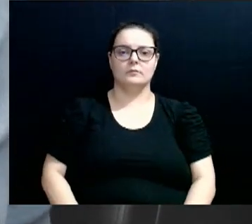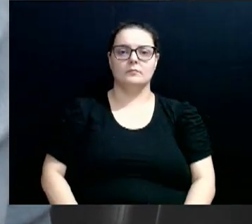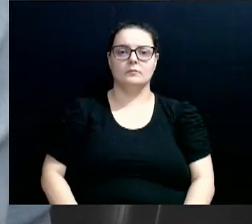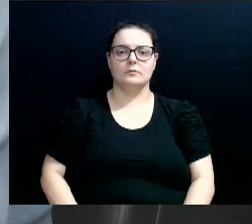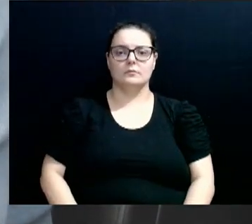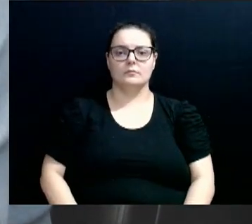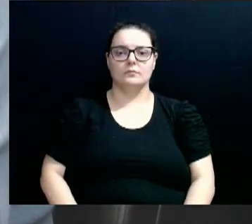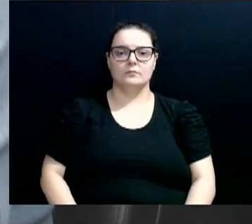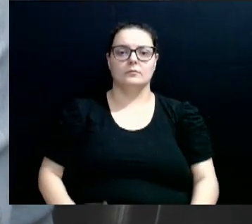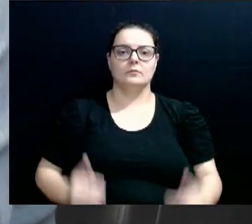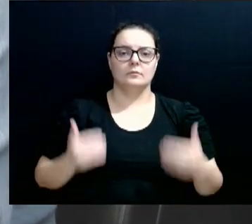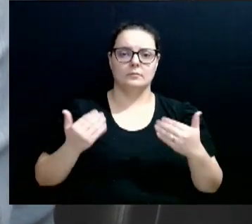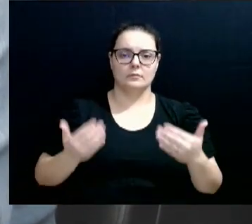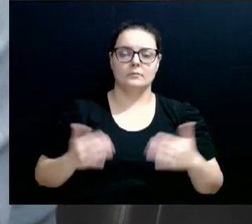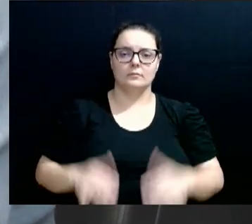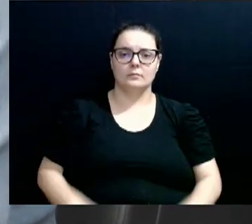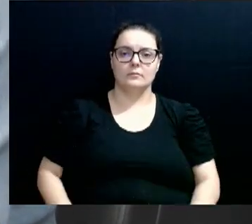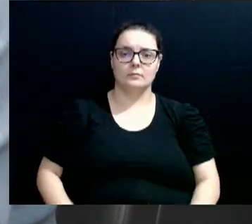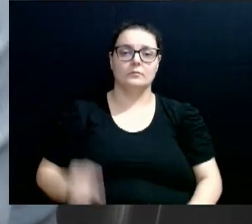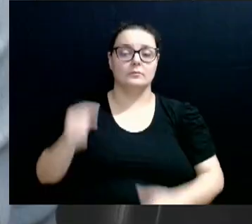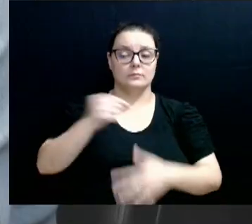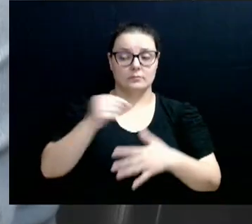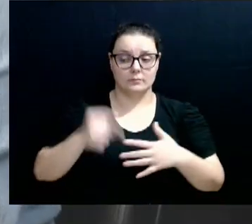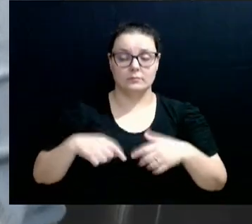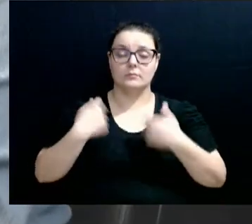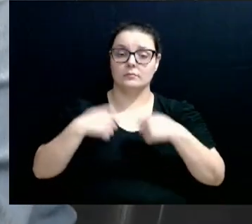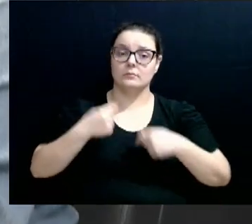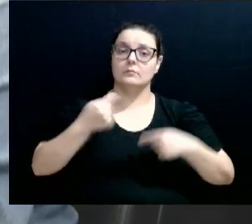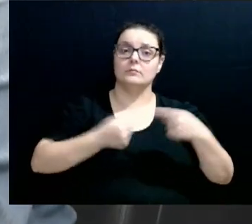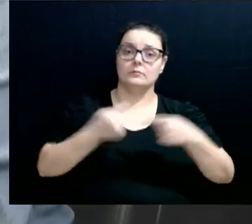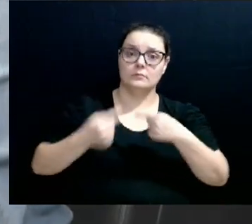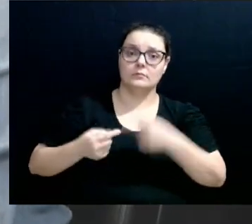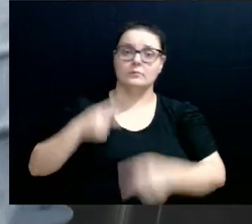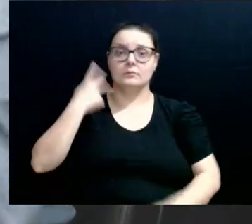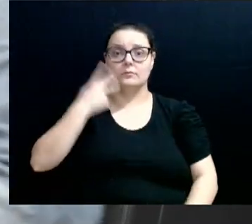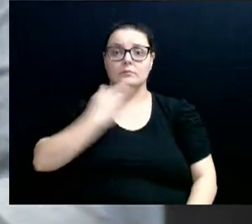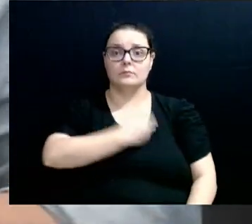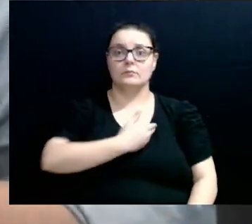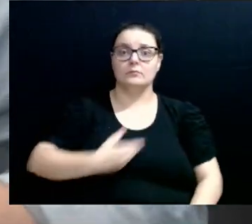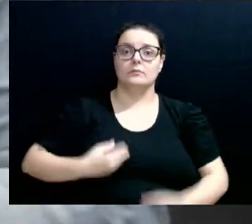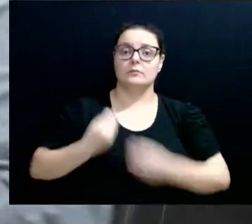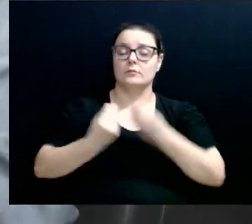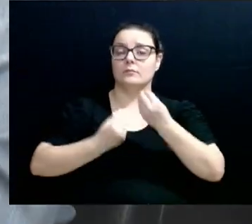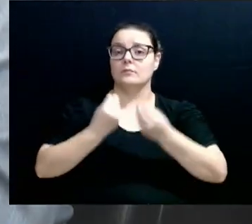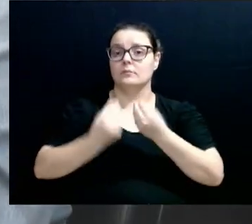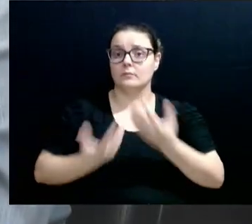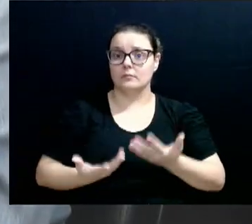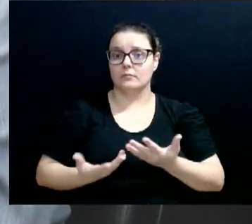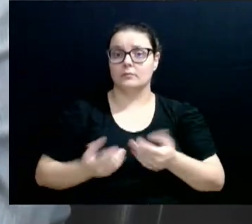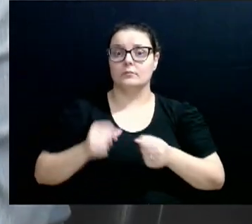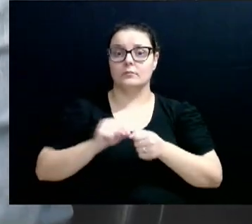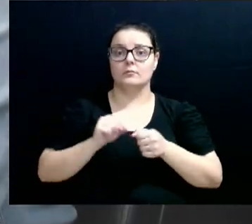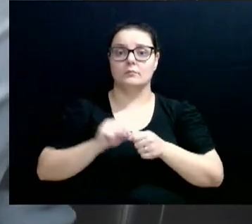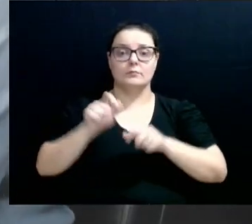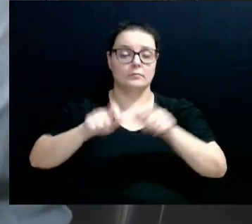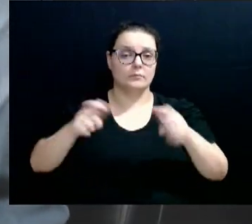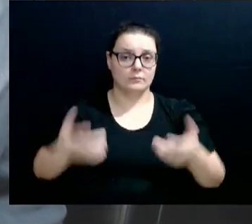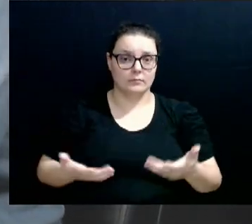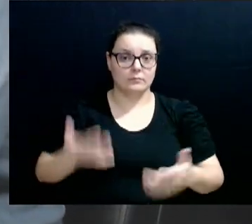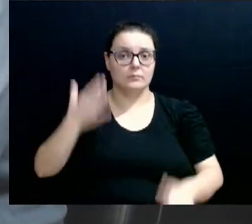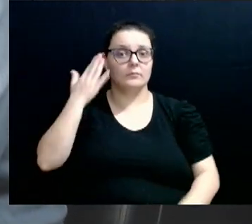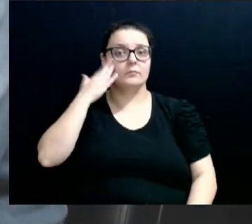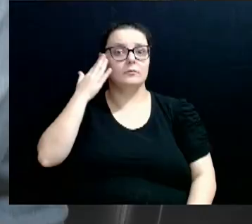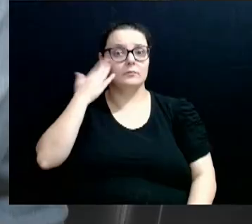Então, esse é um elemento que a gente também precisa discutir com as políticas públicas, né? Como é que a gente faz com que as pessoas elas entendam que